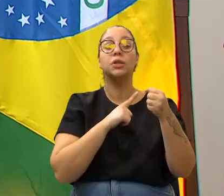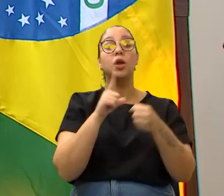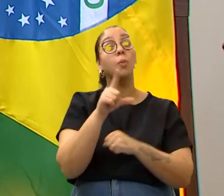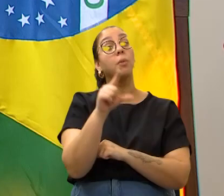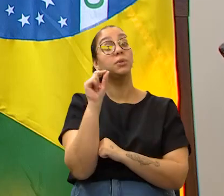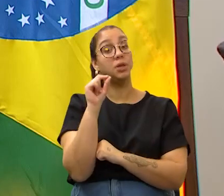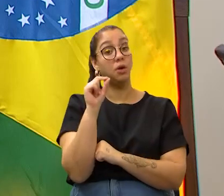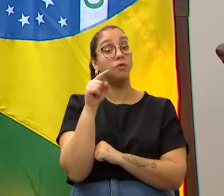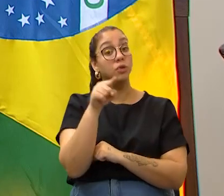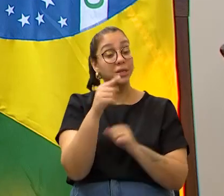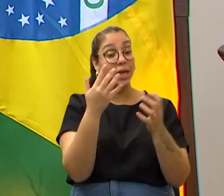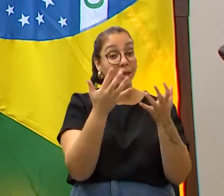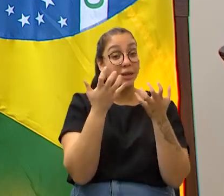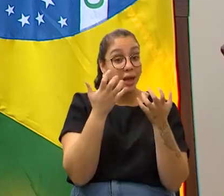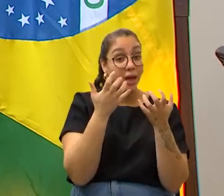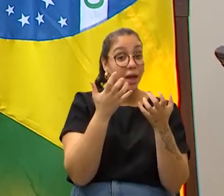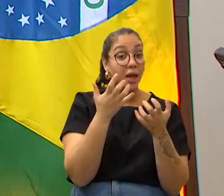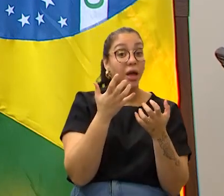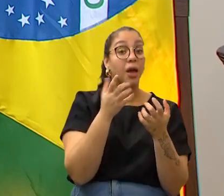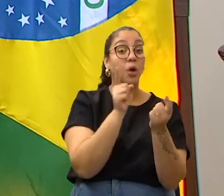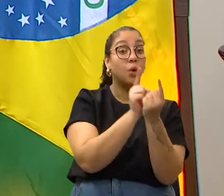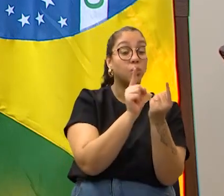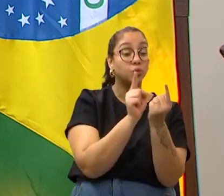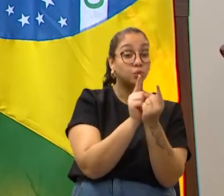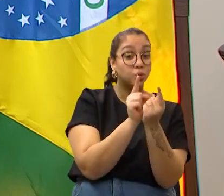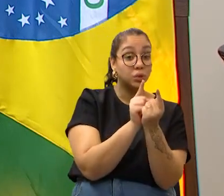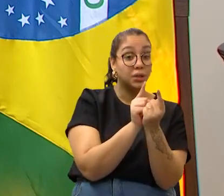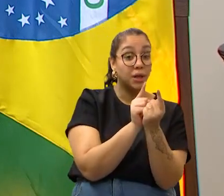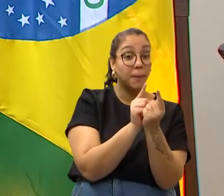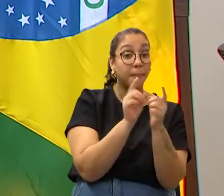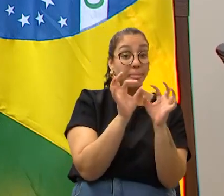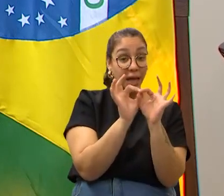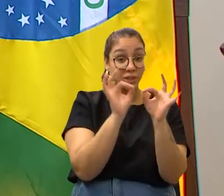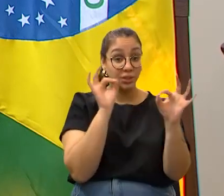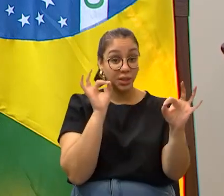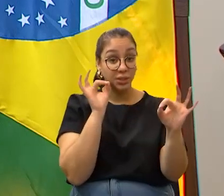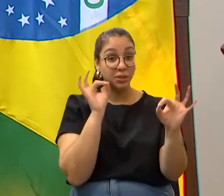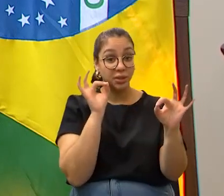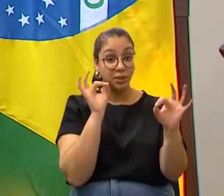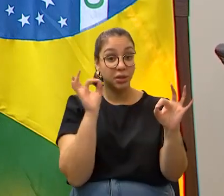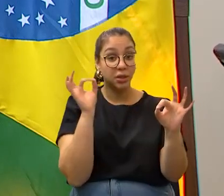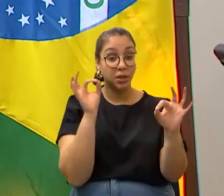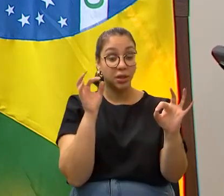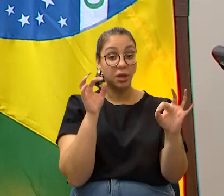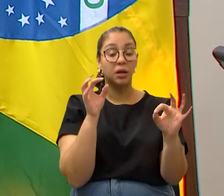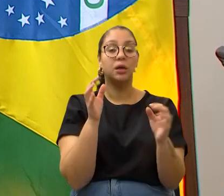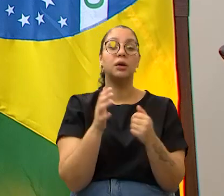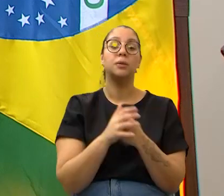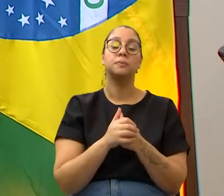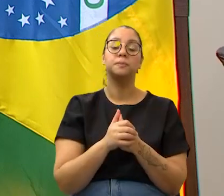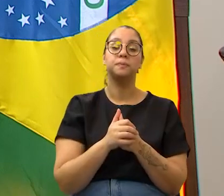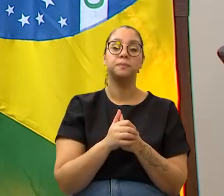uma alternativa. Você gostaria de fazer uma consulta à distância?